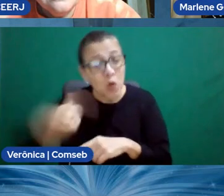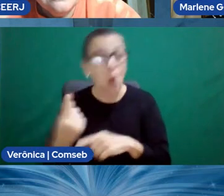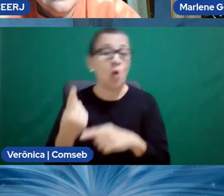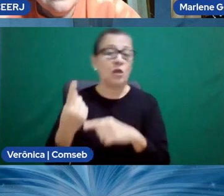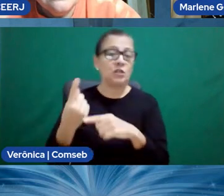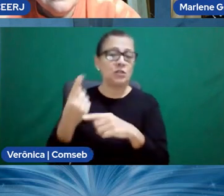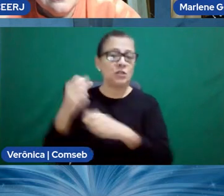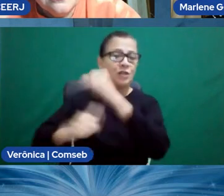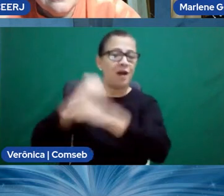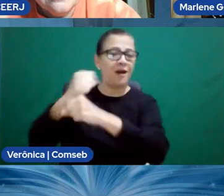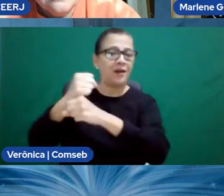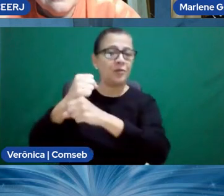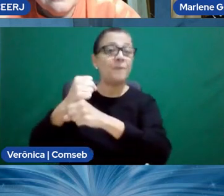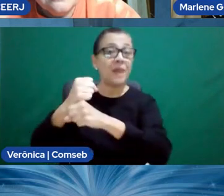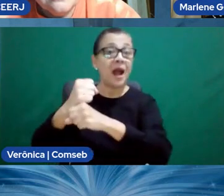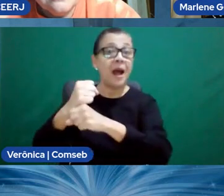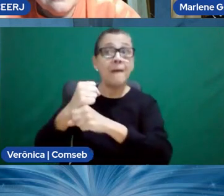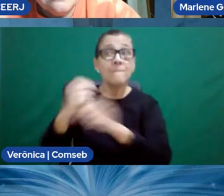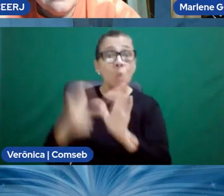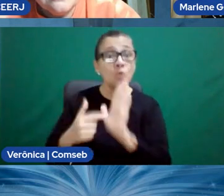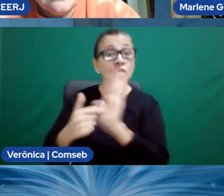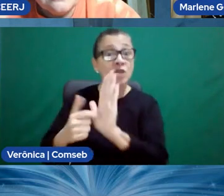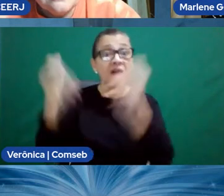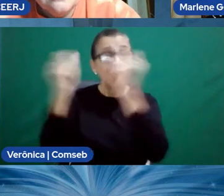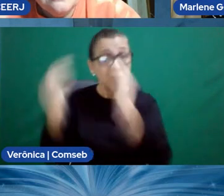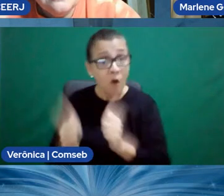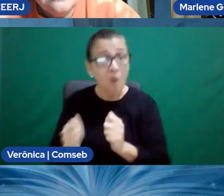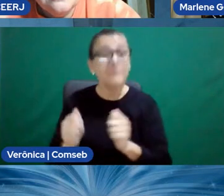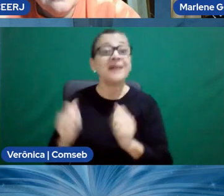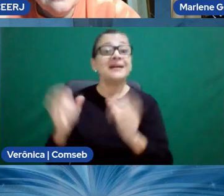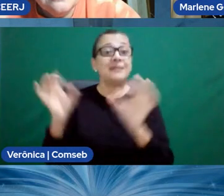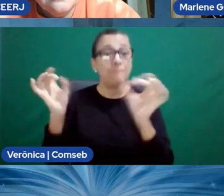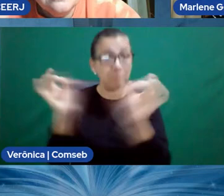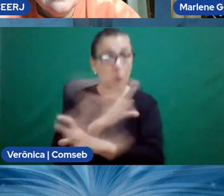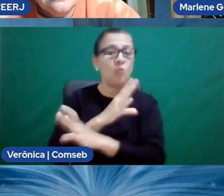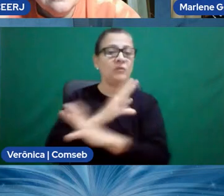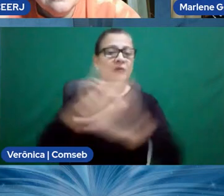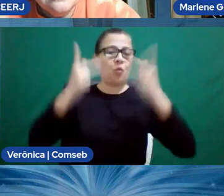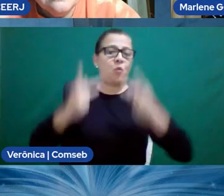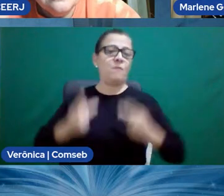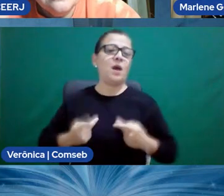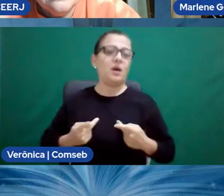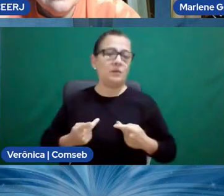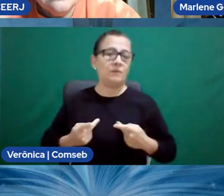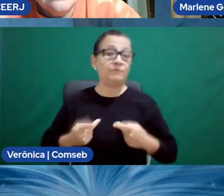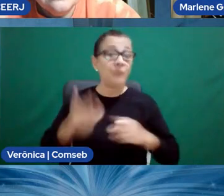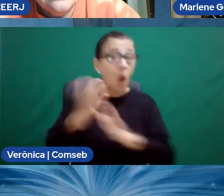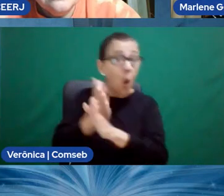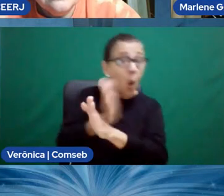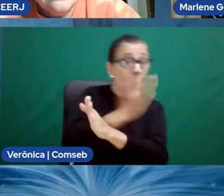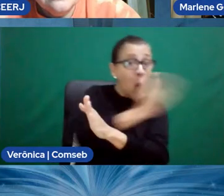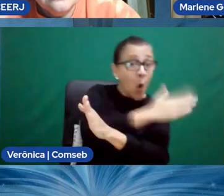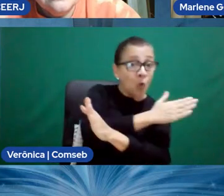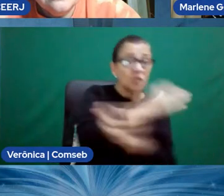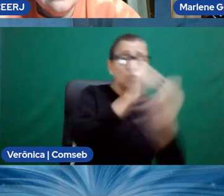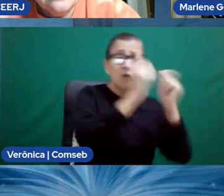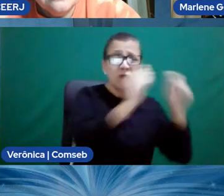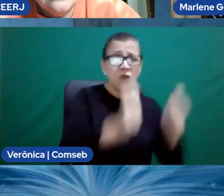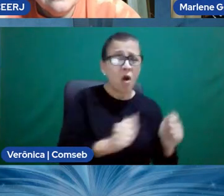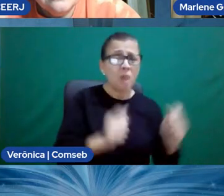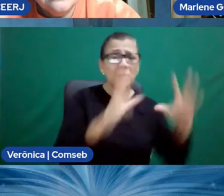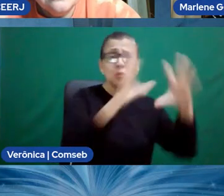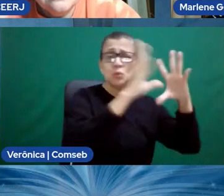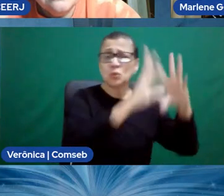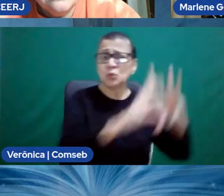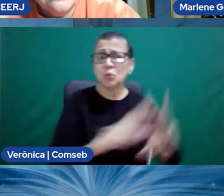foi fixada. Então, todas as outras formas evoluíram, desapareceram, e é fácil dizer também